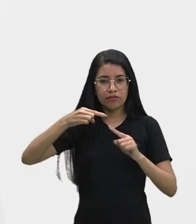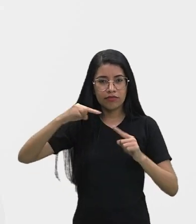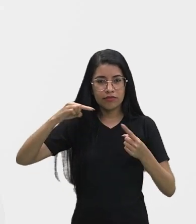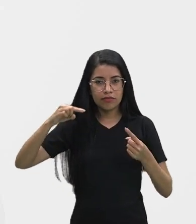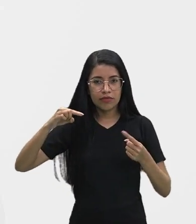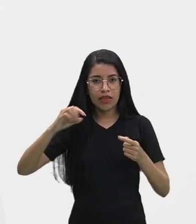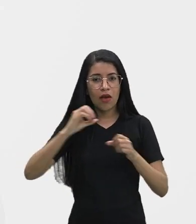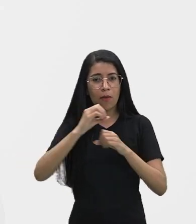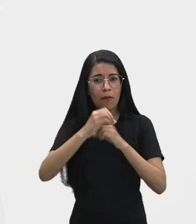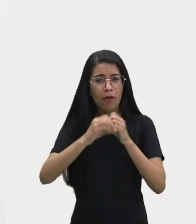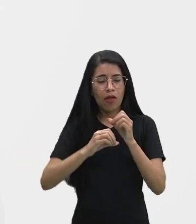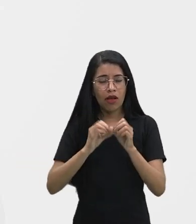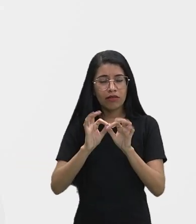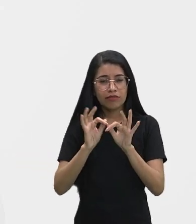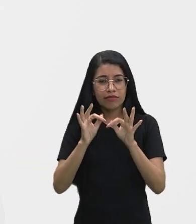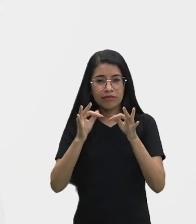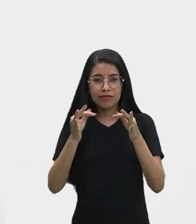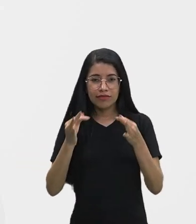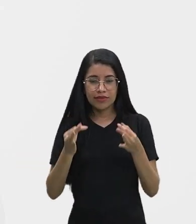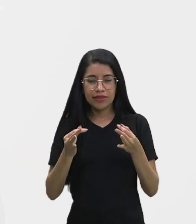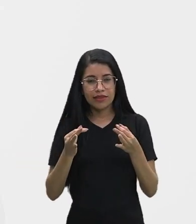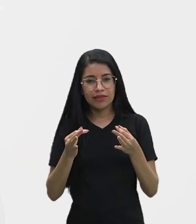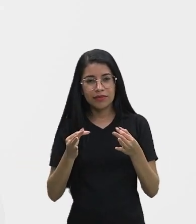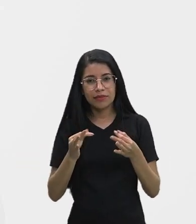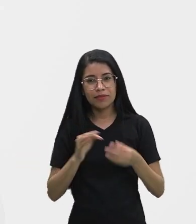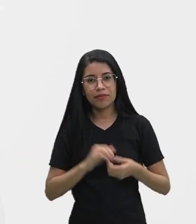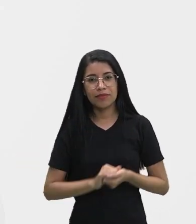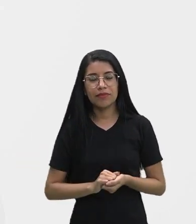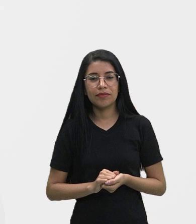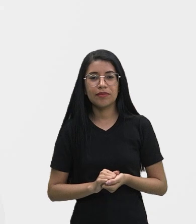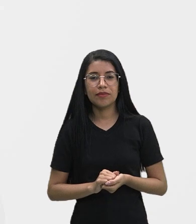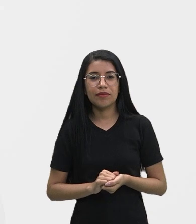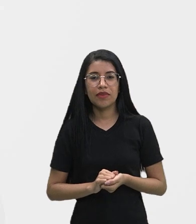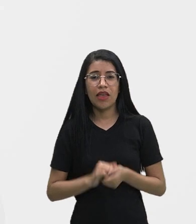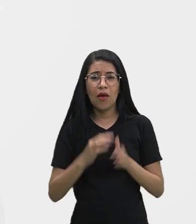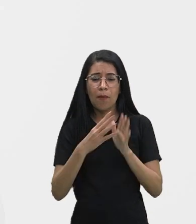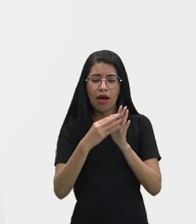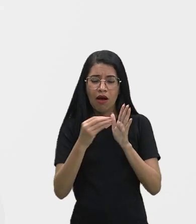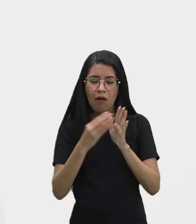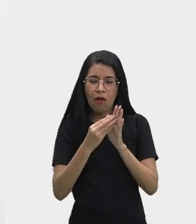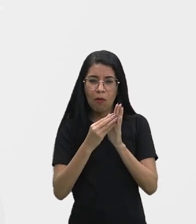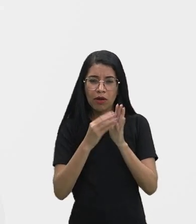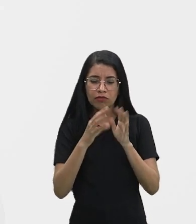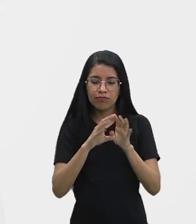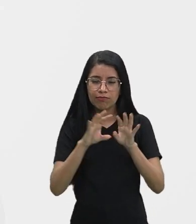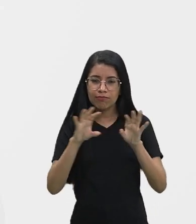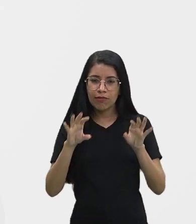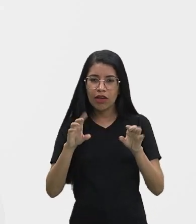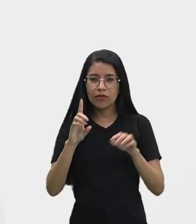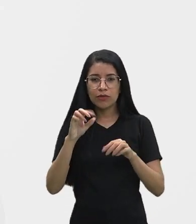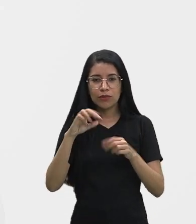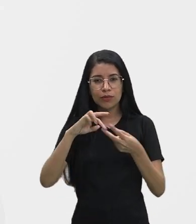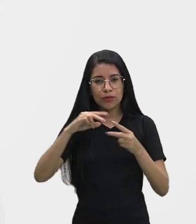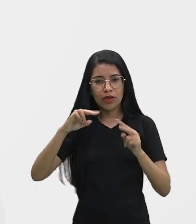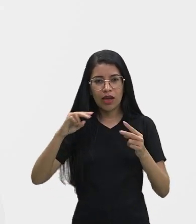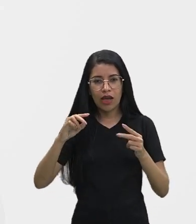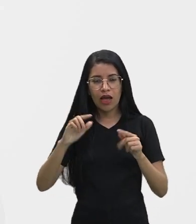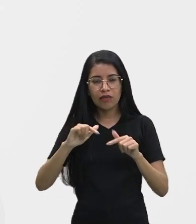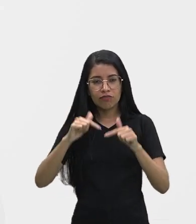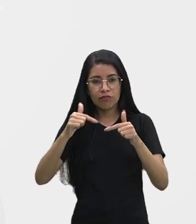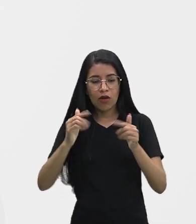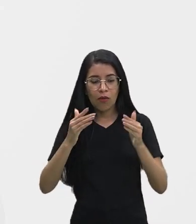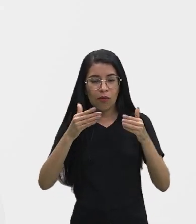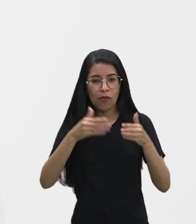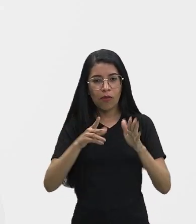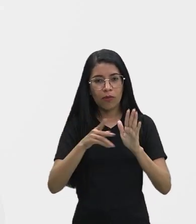RNA é uma molécula que é mais simples, muito mais simples que o DNA. É uma cópia de parte do DNA e tem funções específicas da